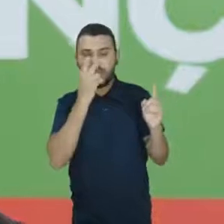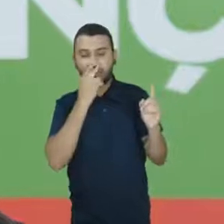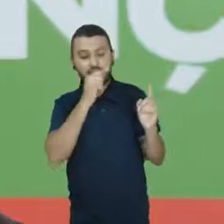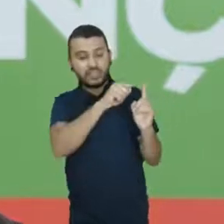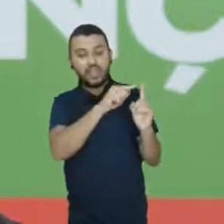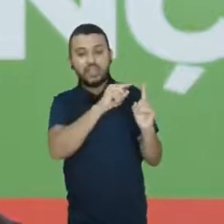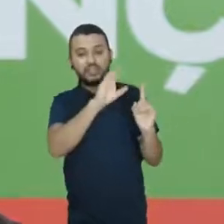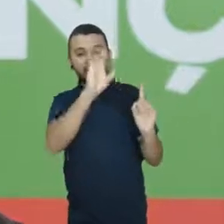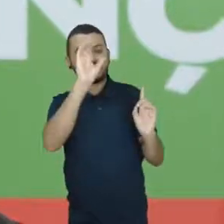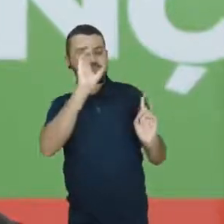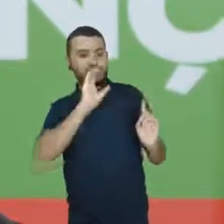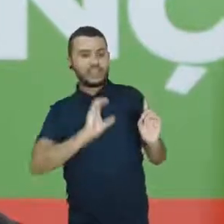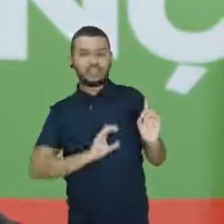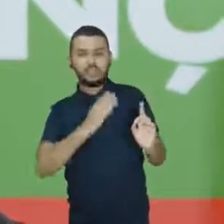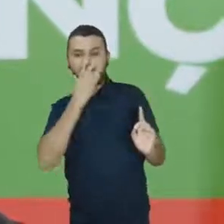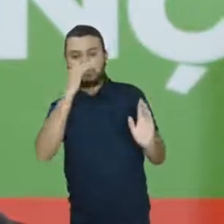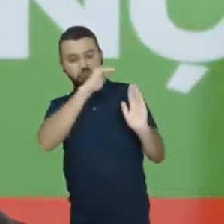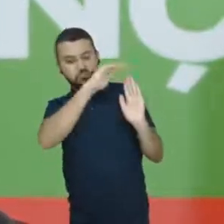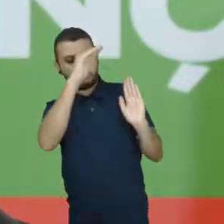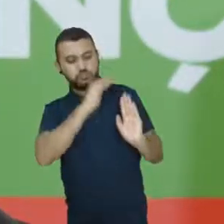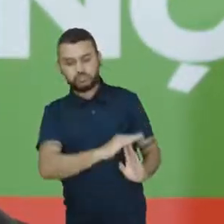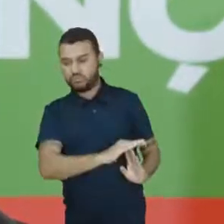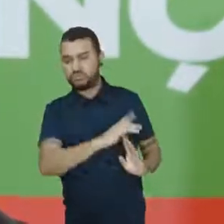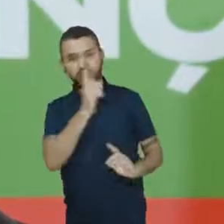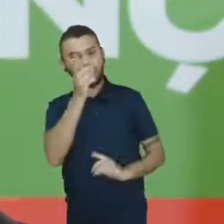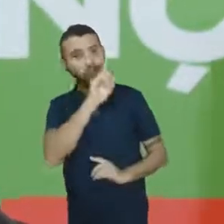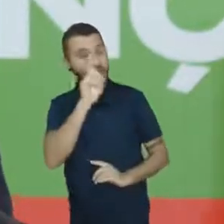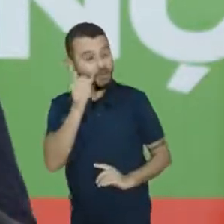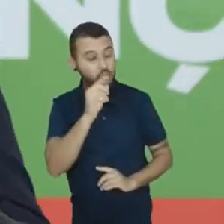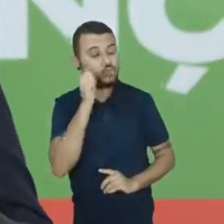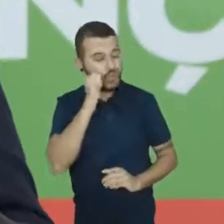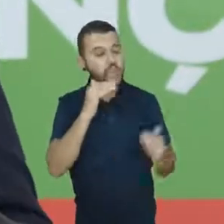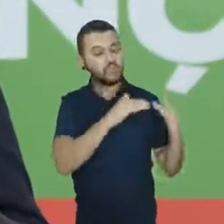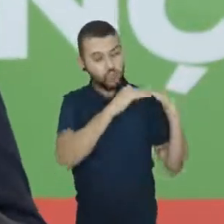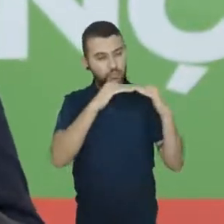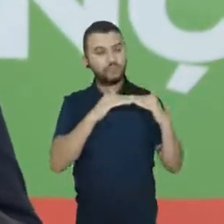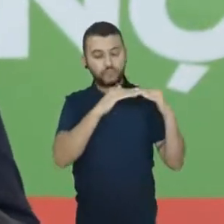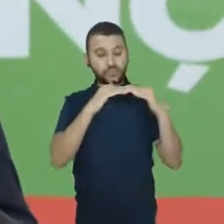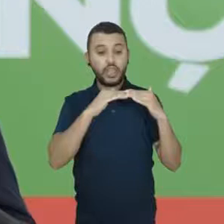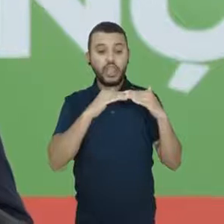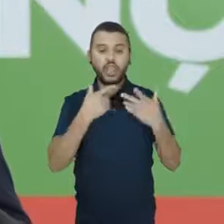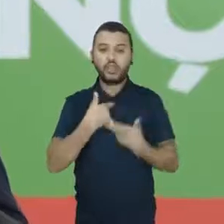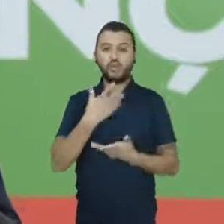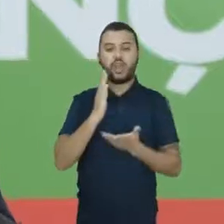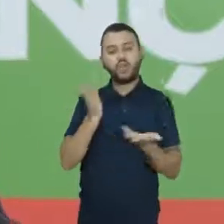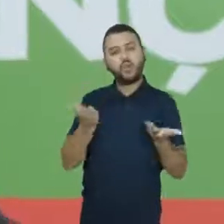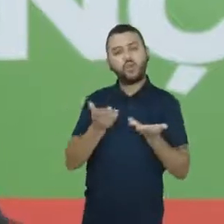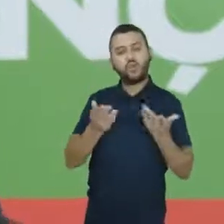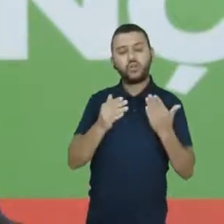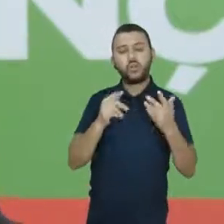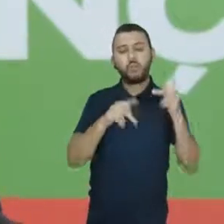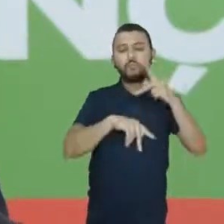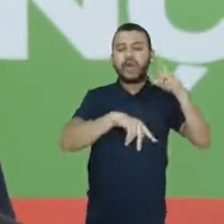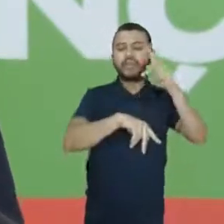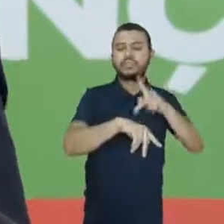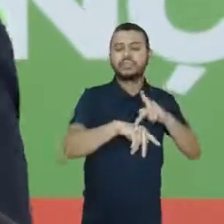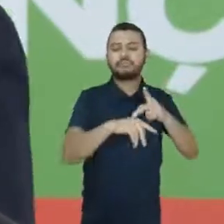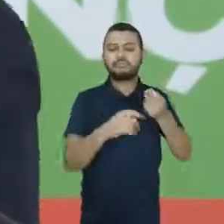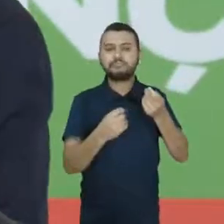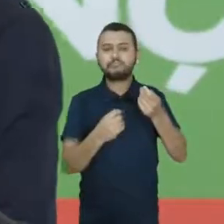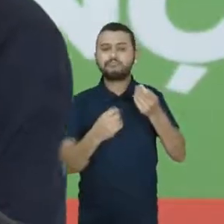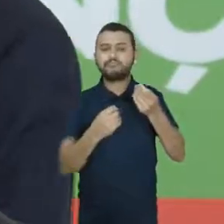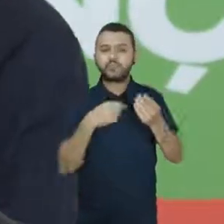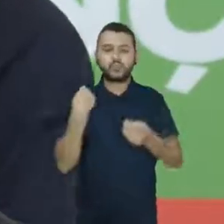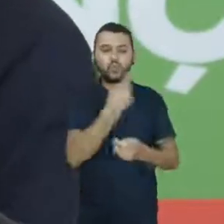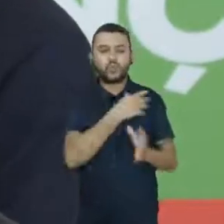segunda categoria, como normalmente é tratada. Esse país que nós construímos a tantas mãos,